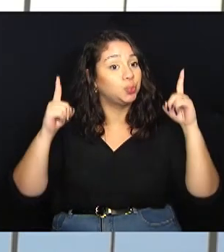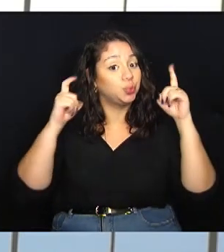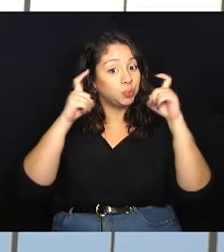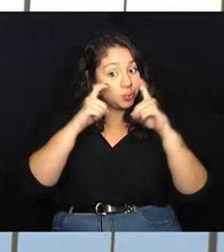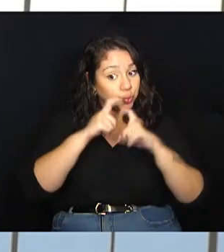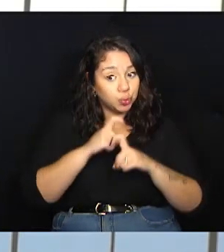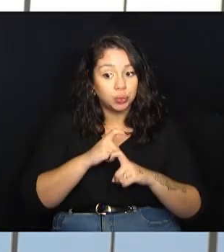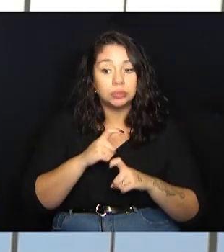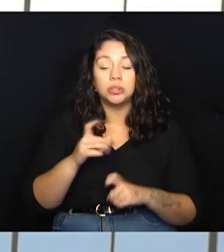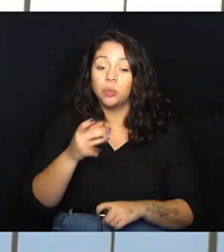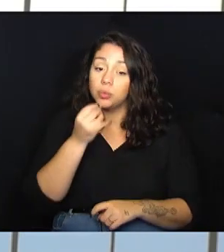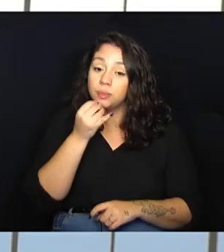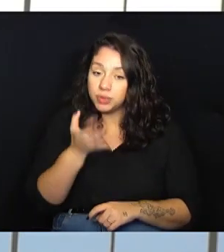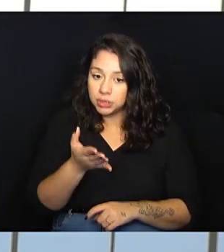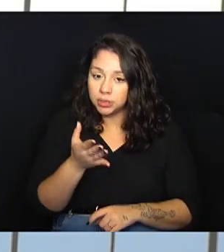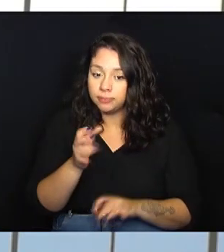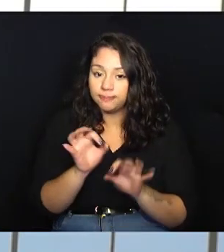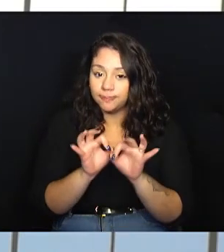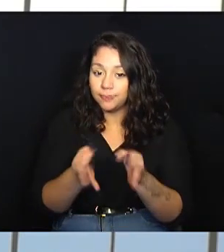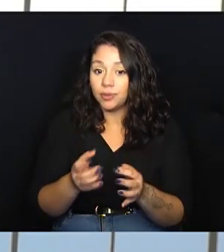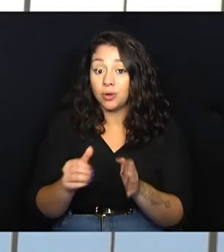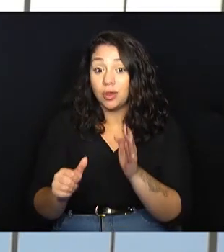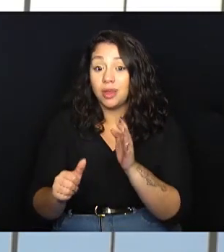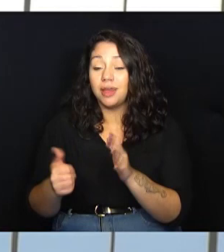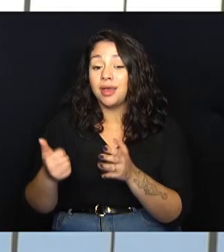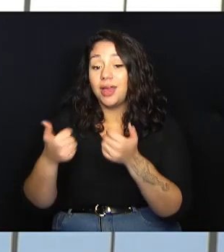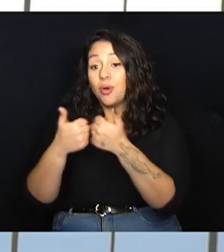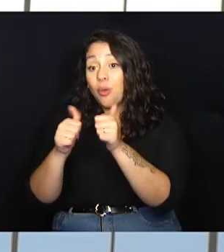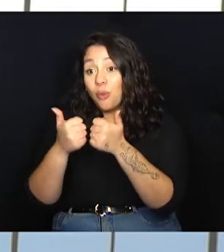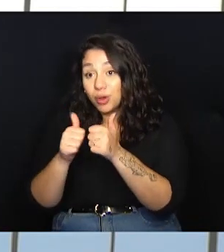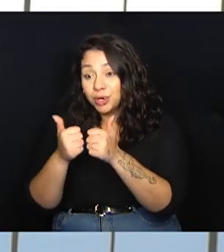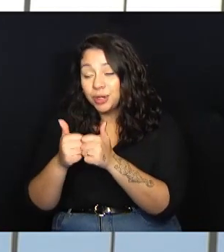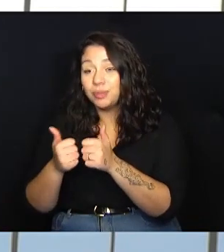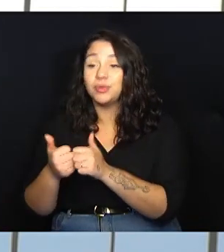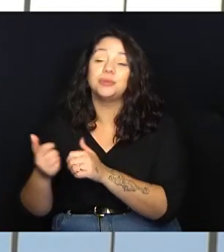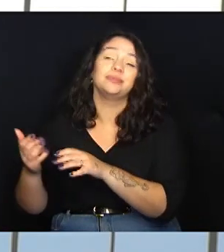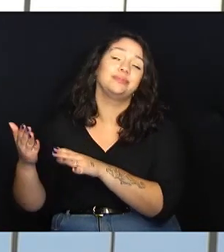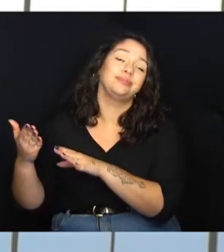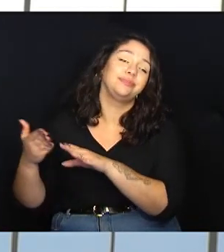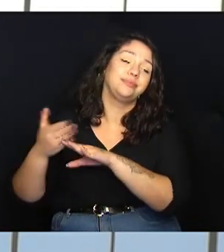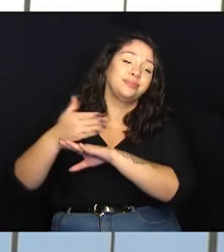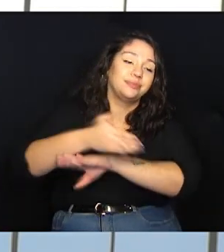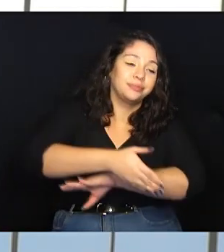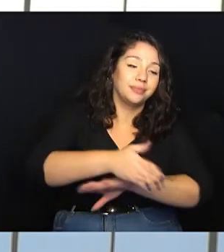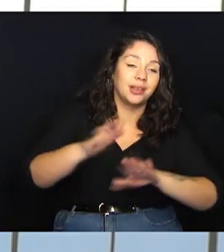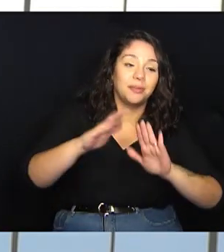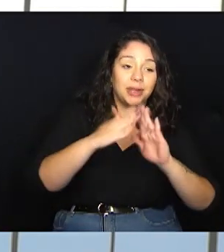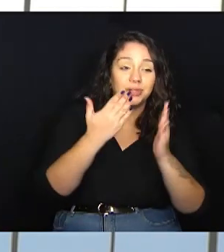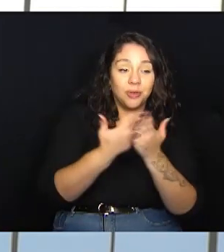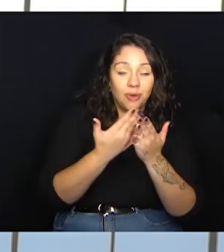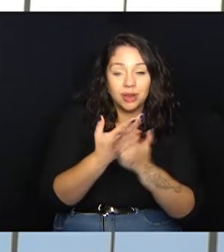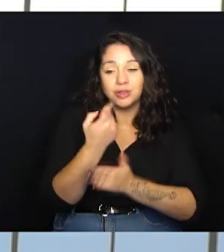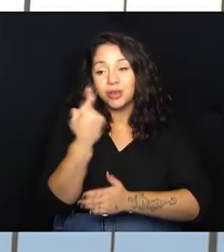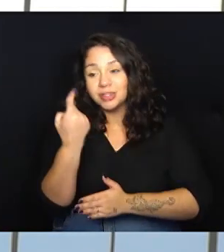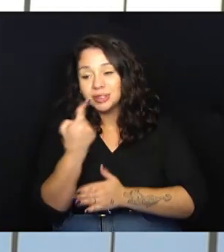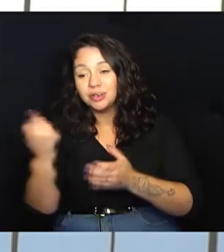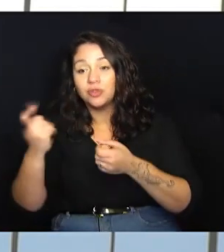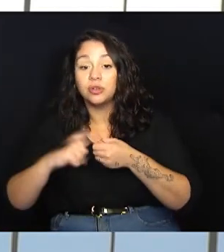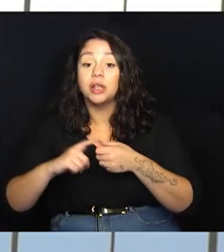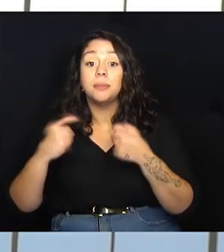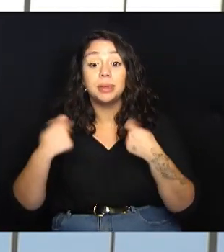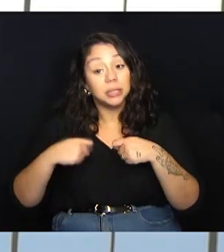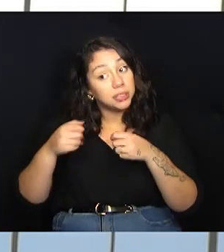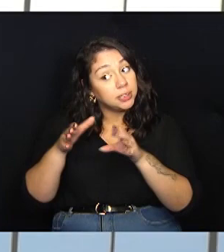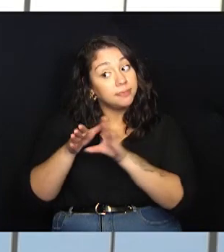muito simples, assim como pegar o primeiro ônibus, ir sozinho para a escola, voltar sozinho da escola, essas responsabilidades precisam ter um direcionamento de